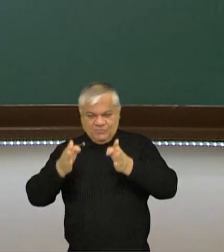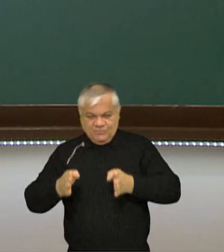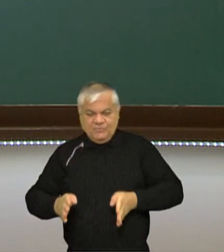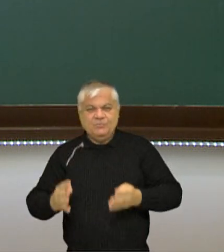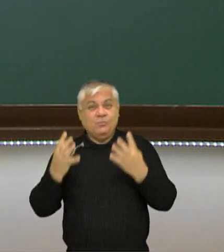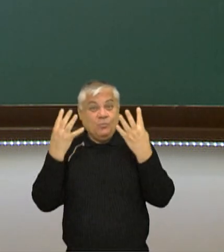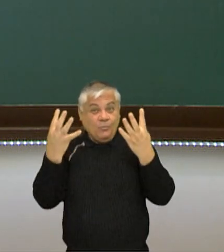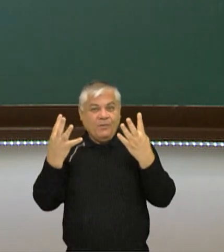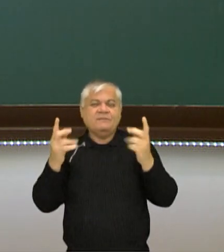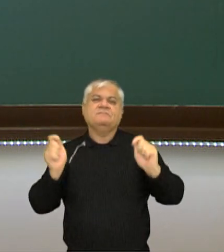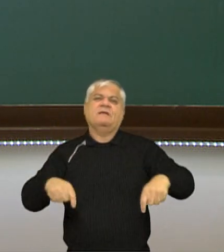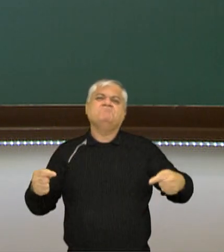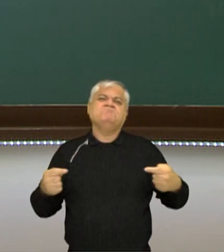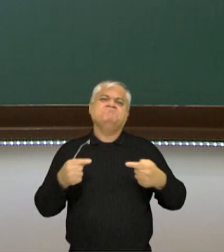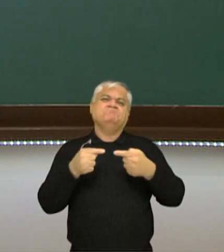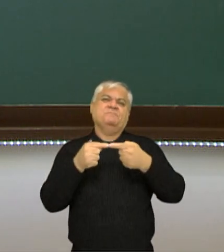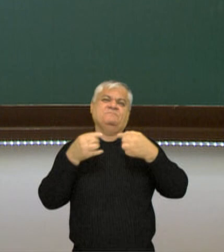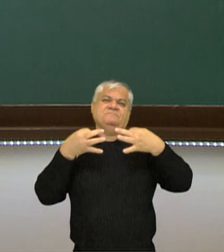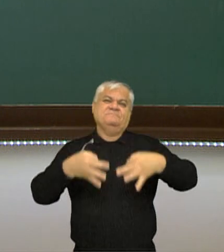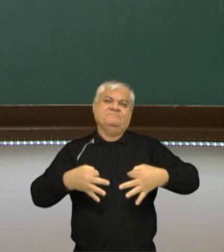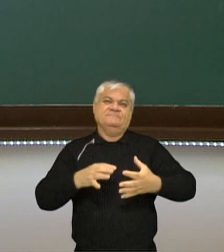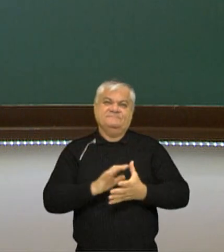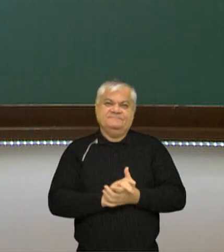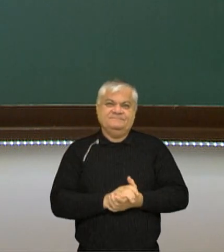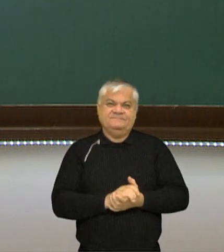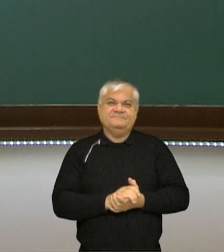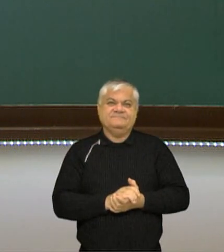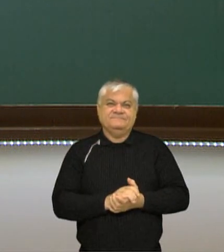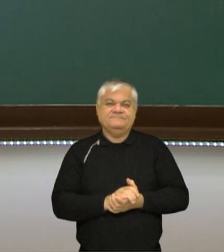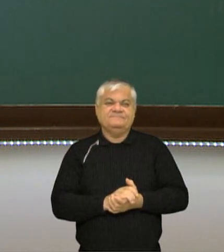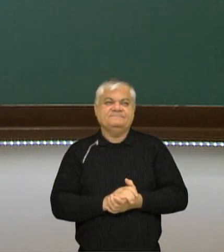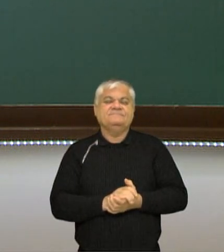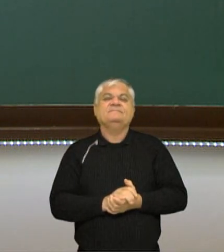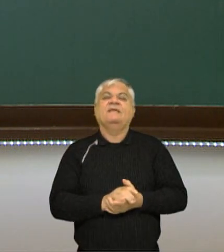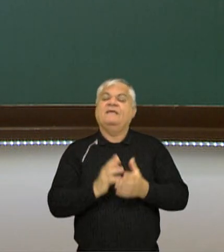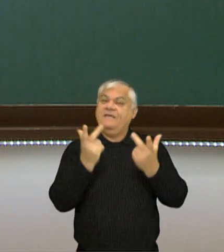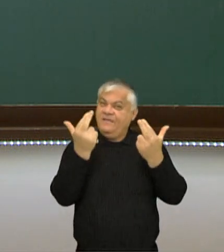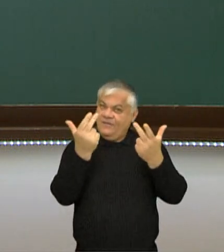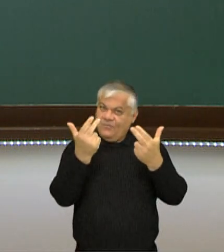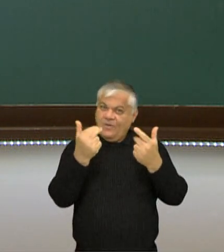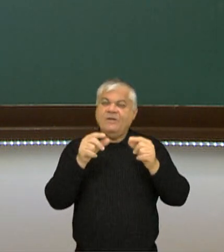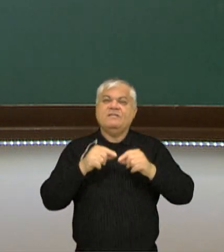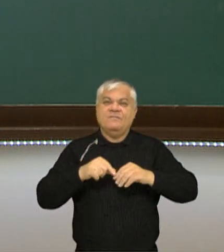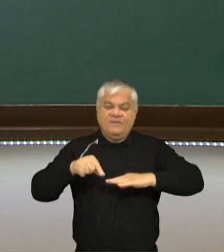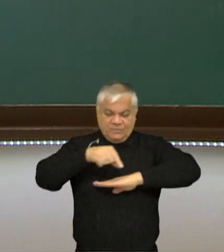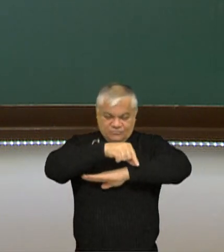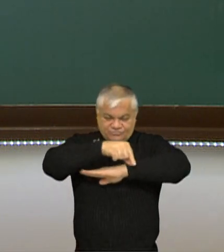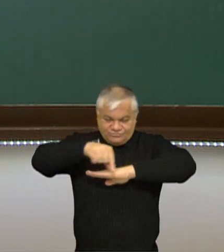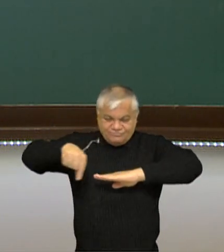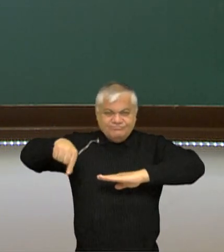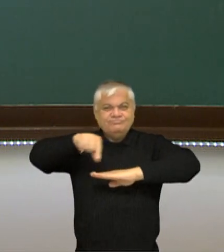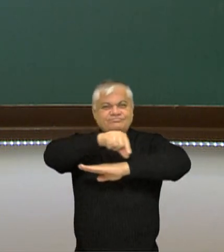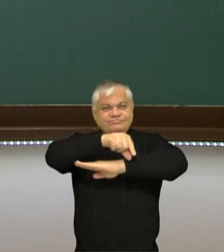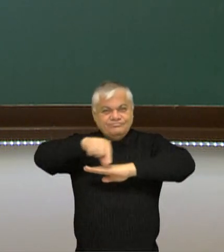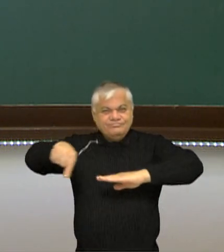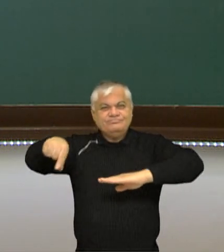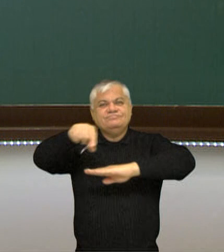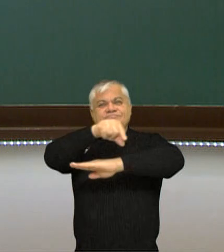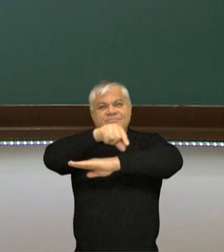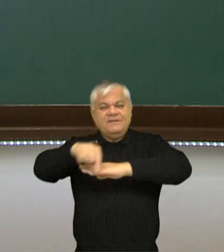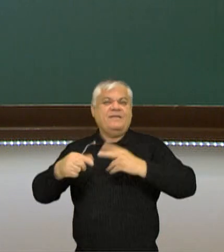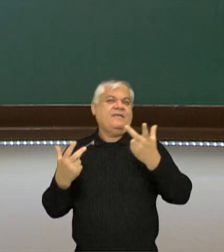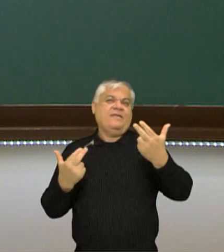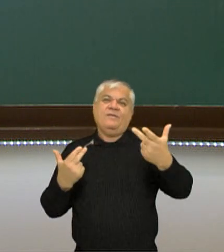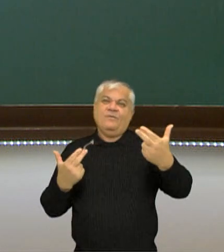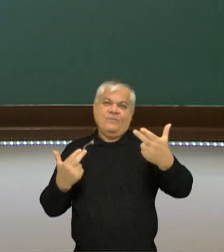errinho, não vai ficar tão evidente. Da mesma forma, eu dividi o tabuleiro no outro sentido, sempre dividindo ao